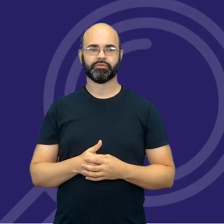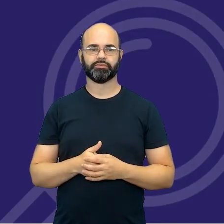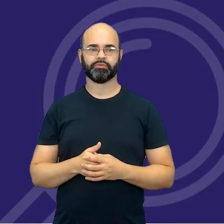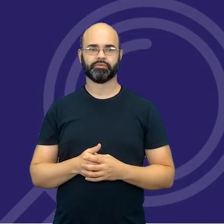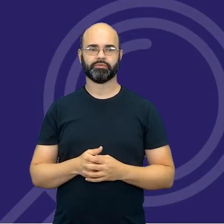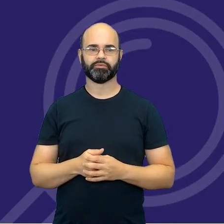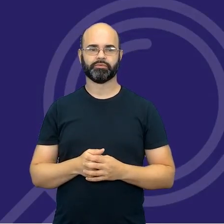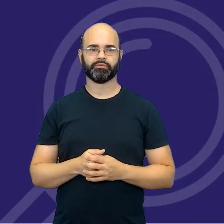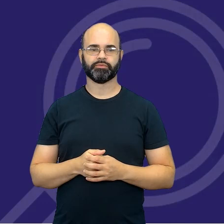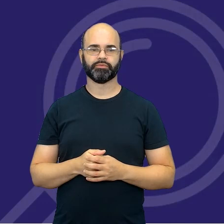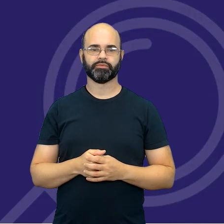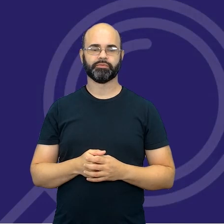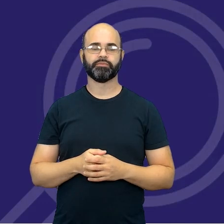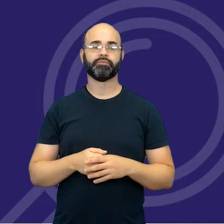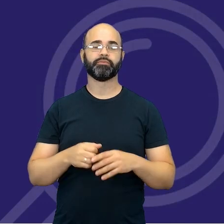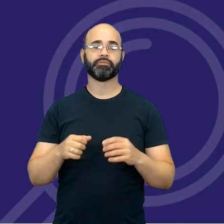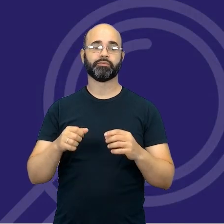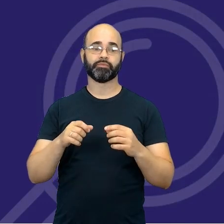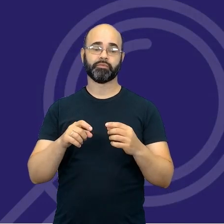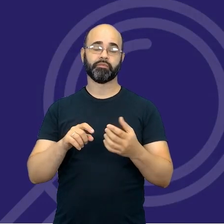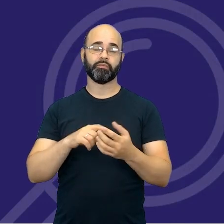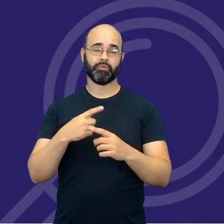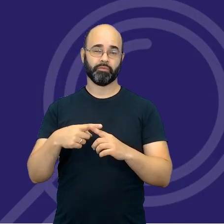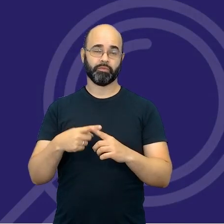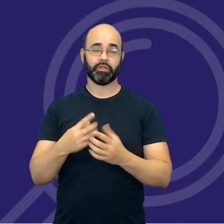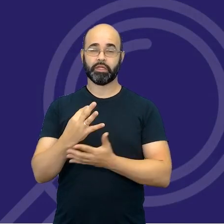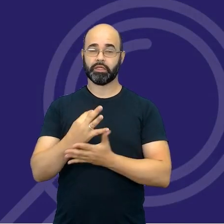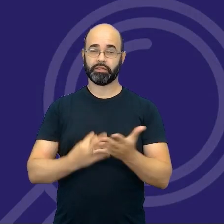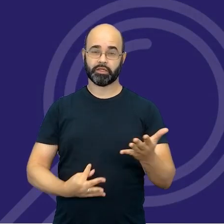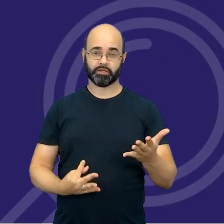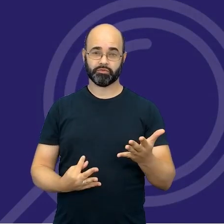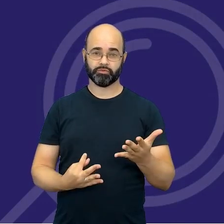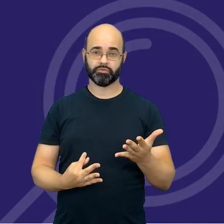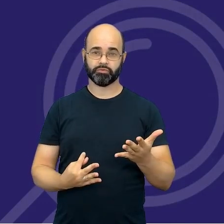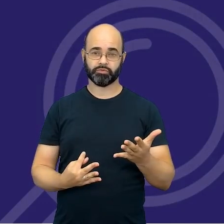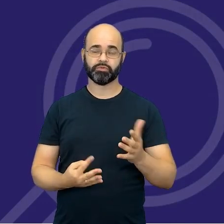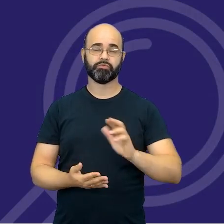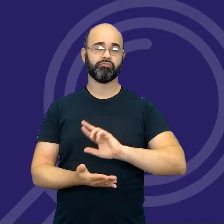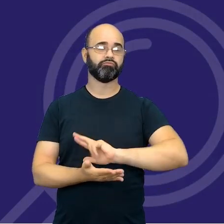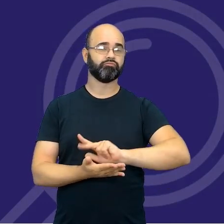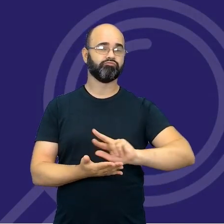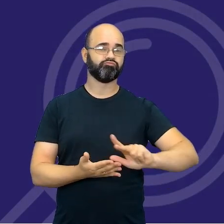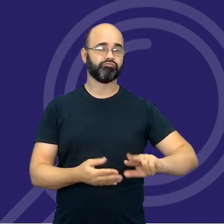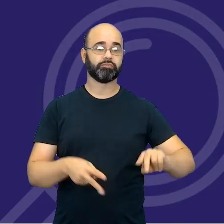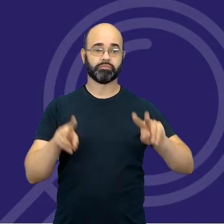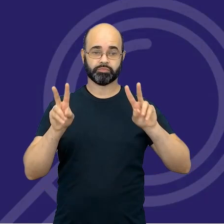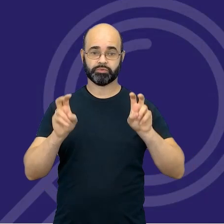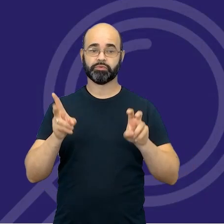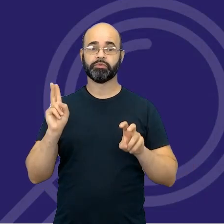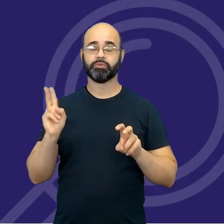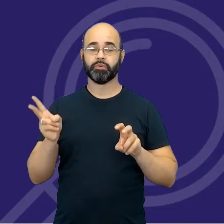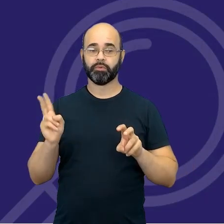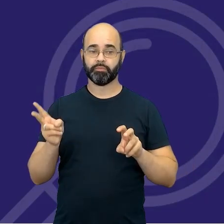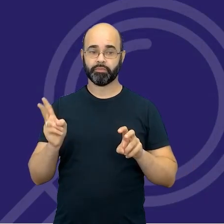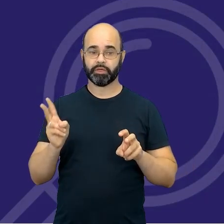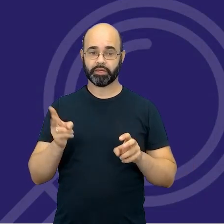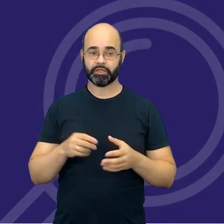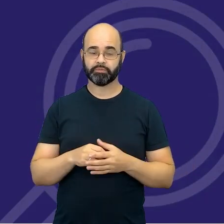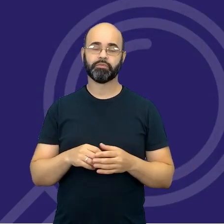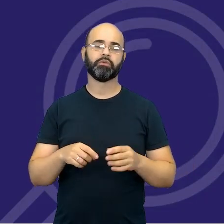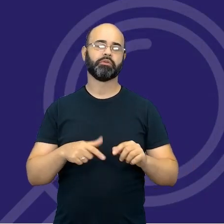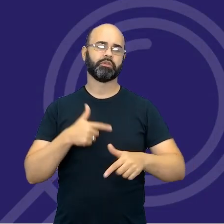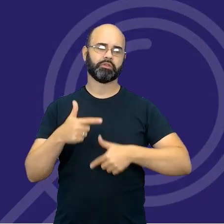Aprender Sempre do aluno, existem textos aí sobre esses equipamentos, né? E segundo o que é recomendado, podemos trabalhar de